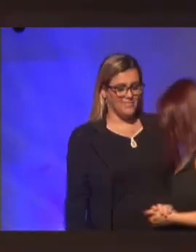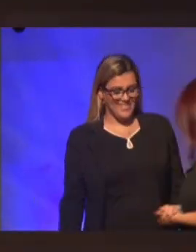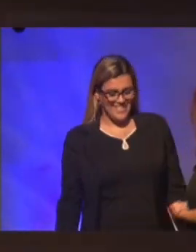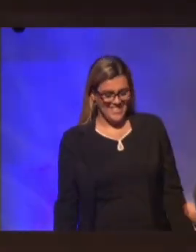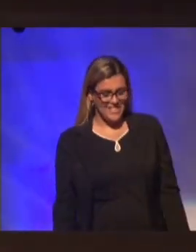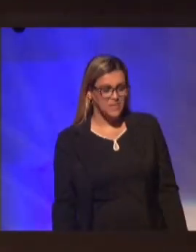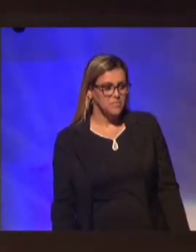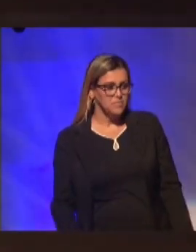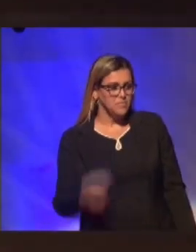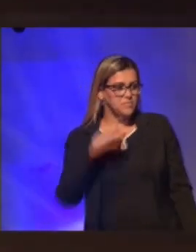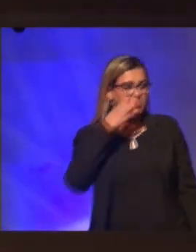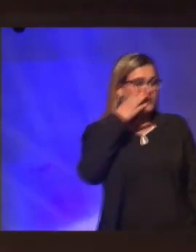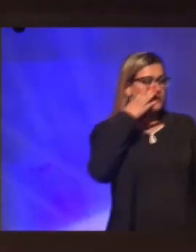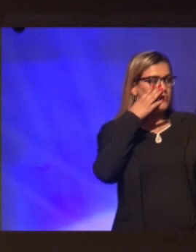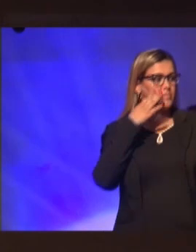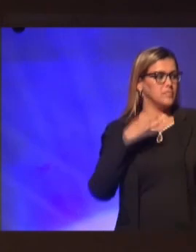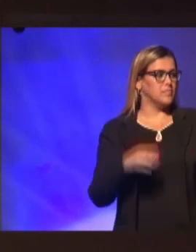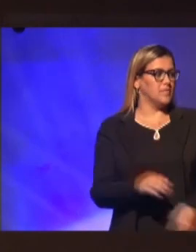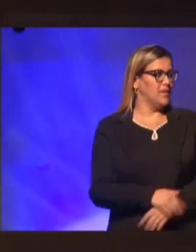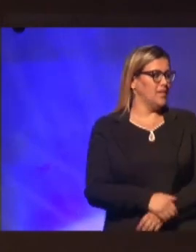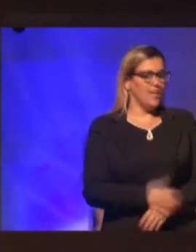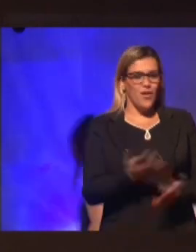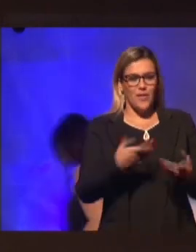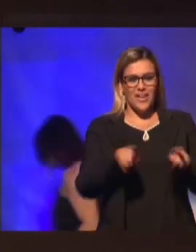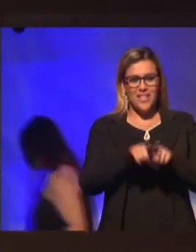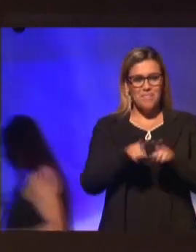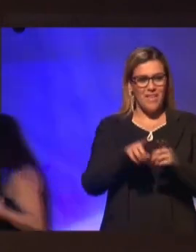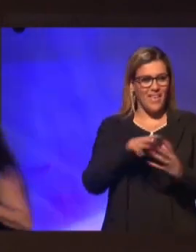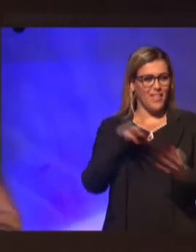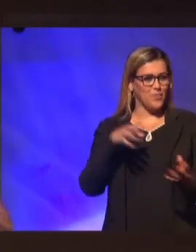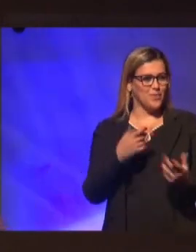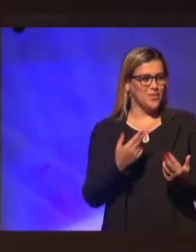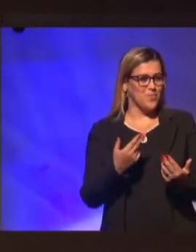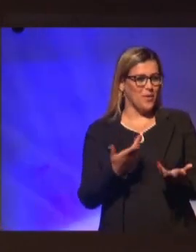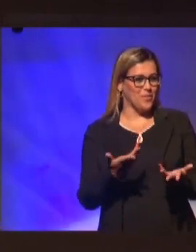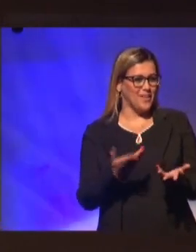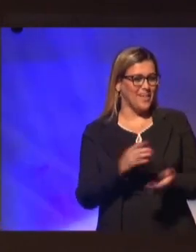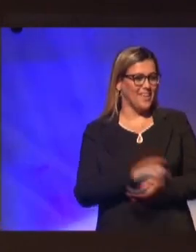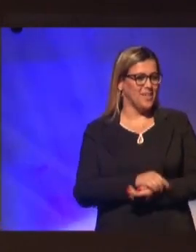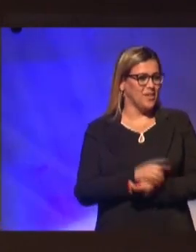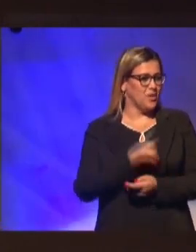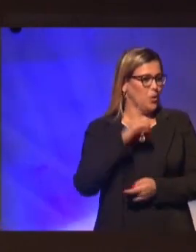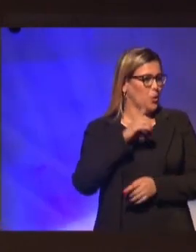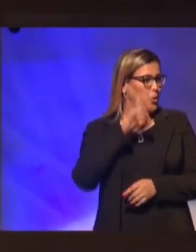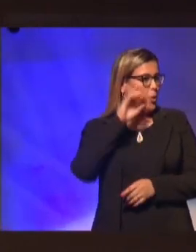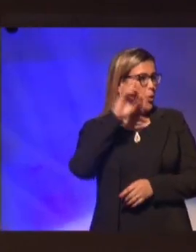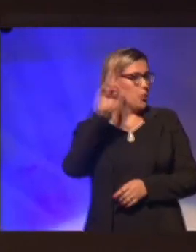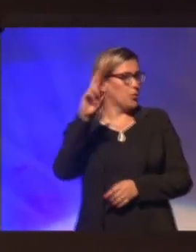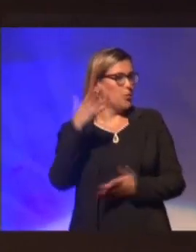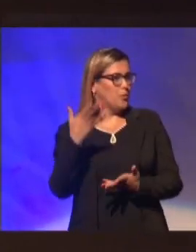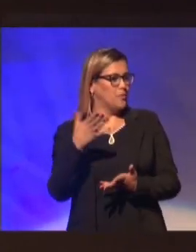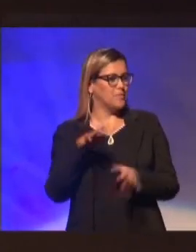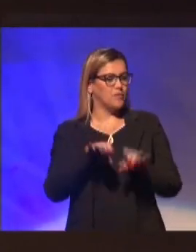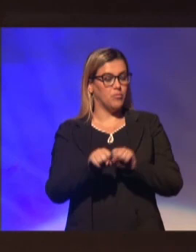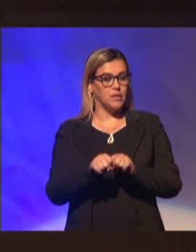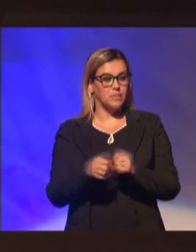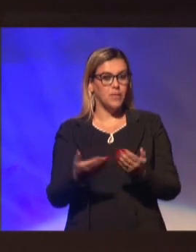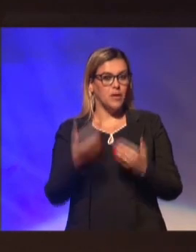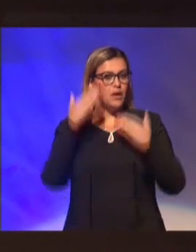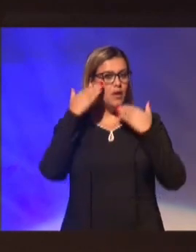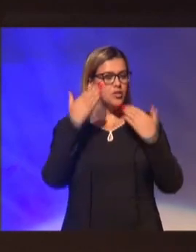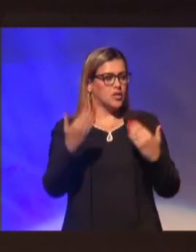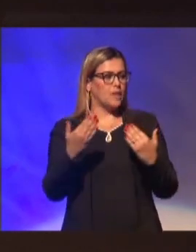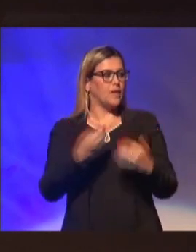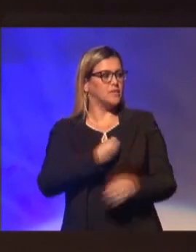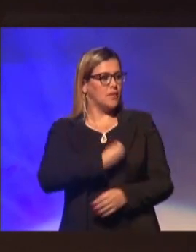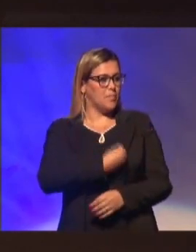primeiro que assim, eu quero ser velhinho assim também, né? Valeu. Doutor, assim, já pensou com esse tanto de informação? A gente que agradece por